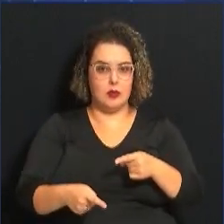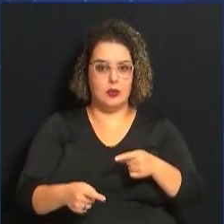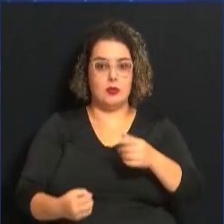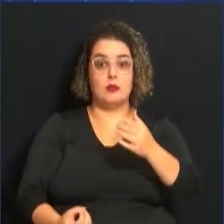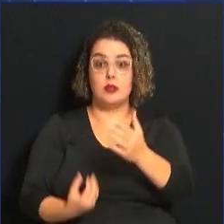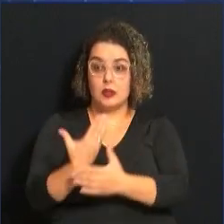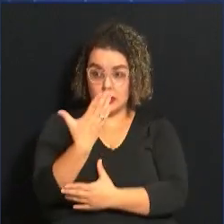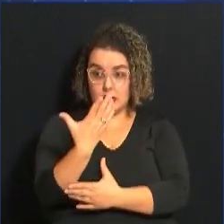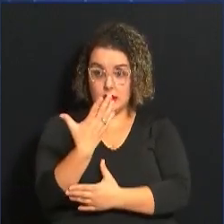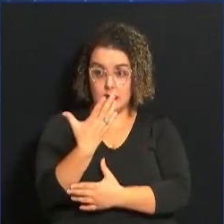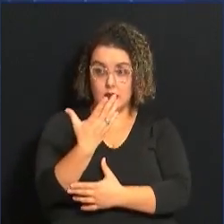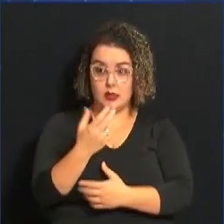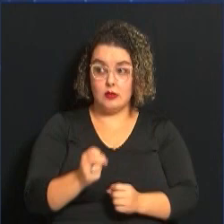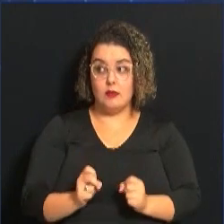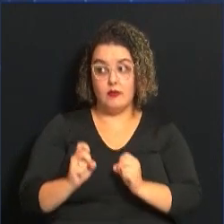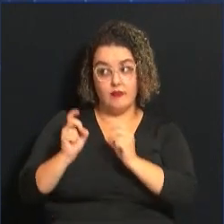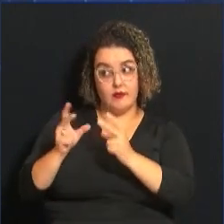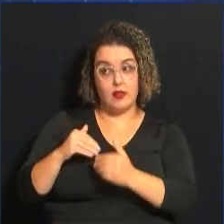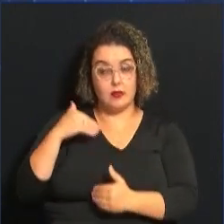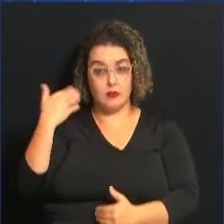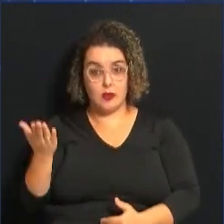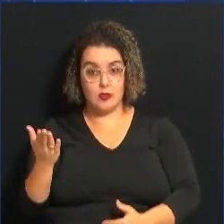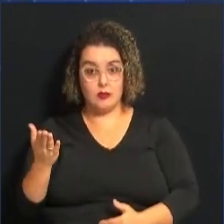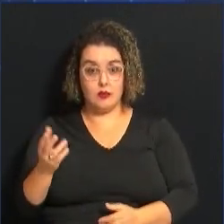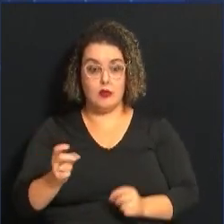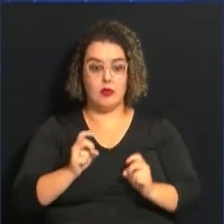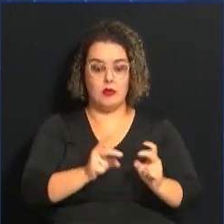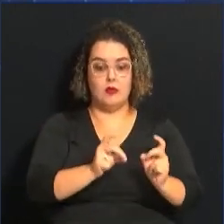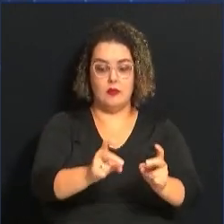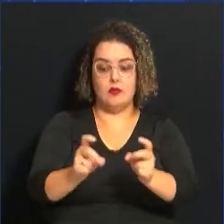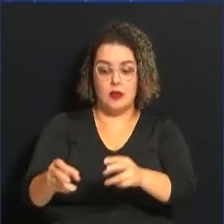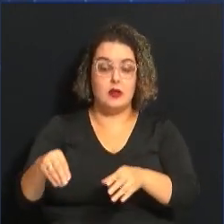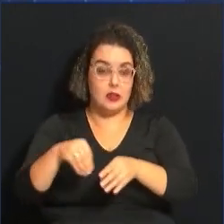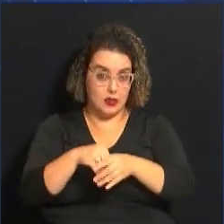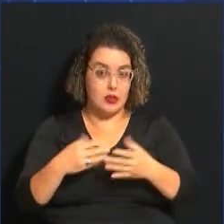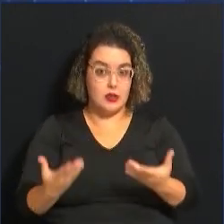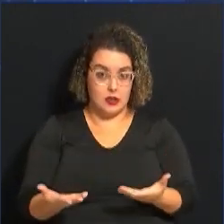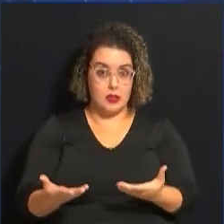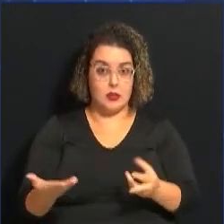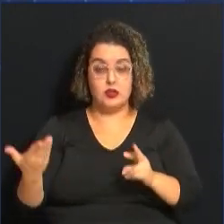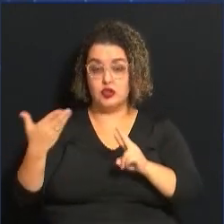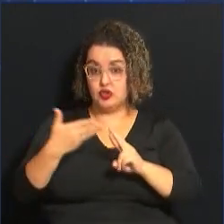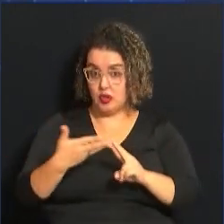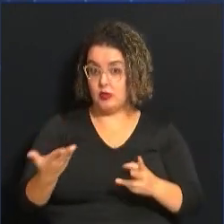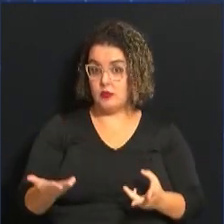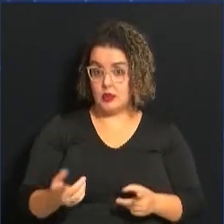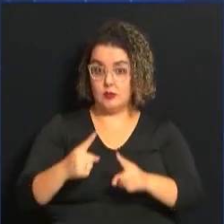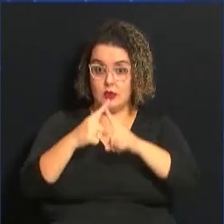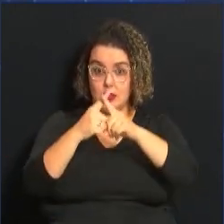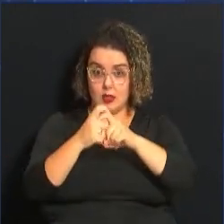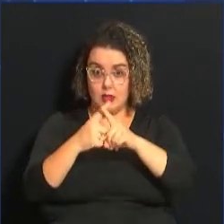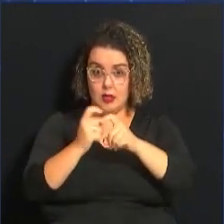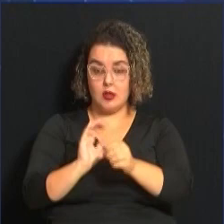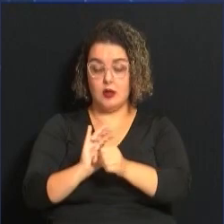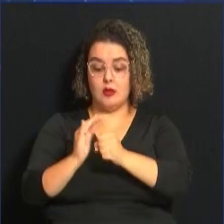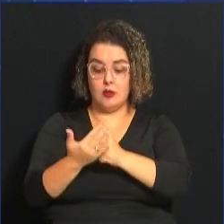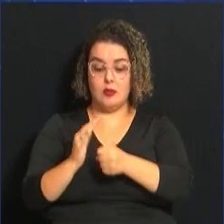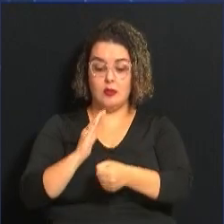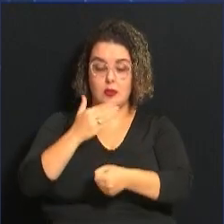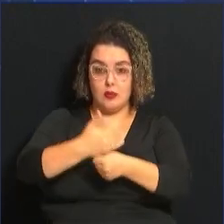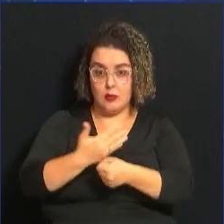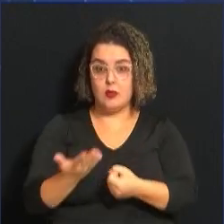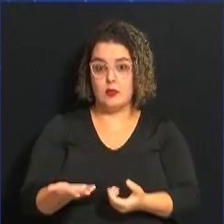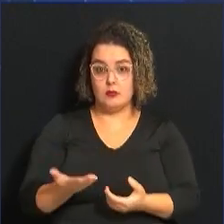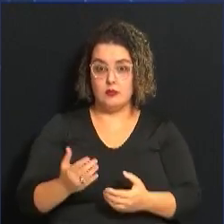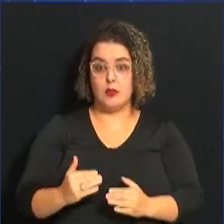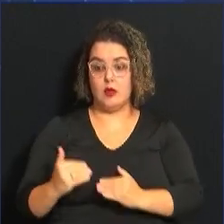fabricação, importação e comercialização de representações de nazismo, fascismo e